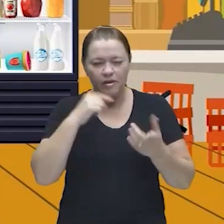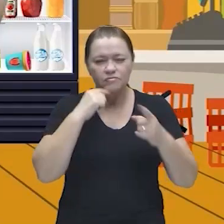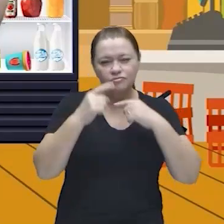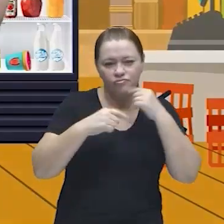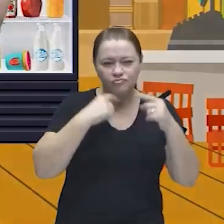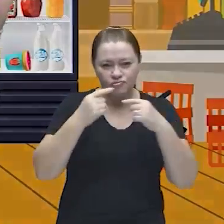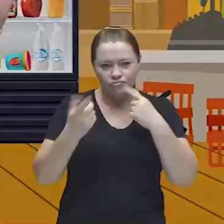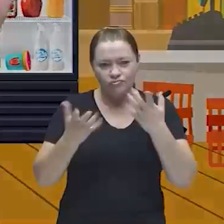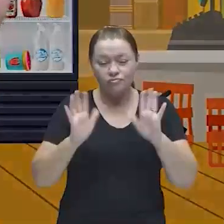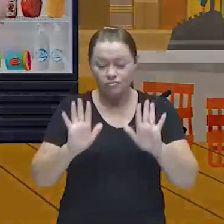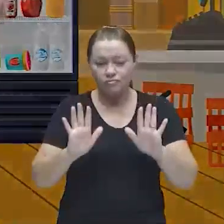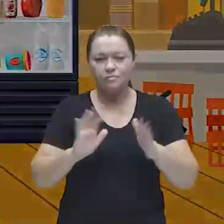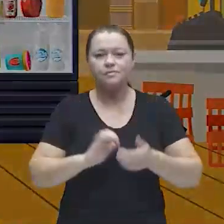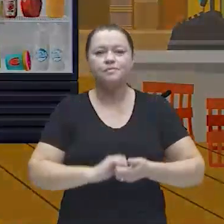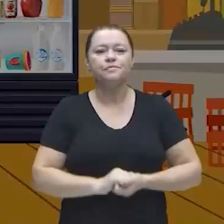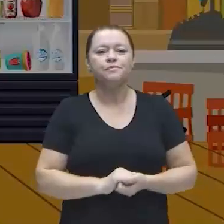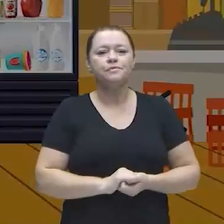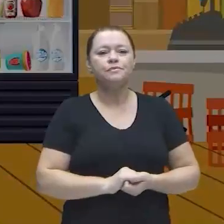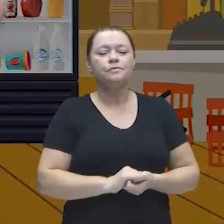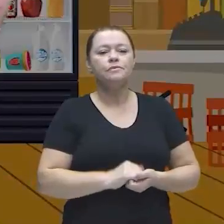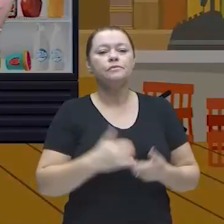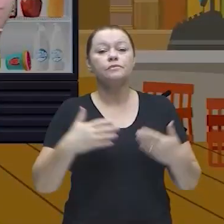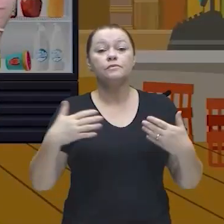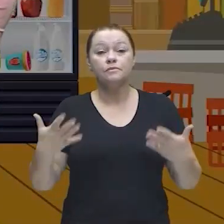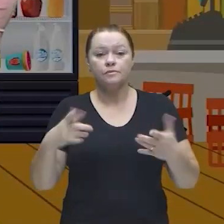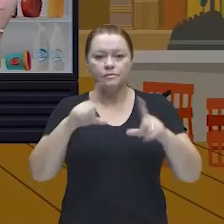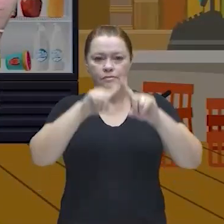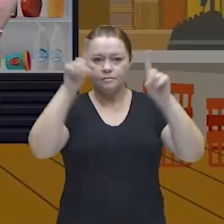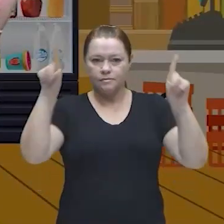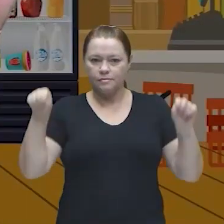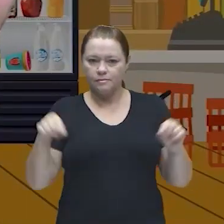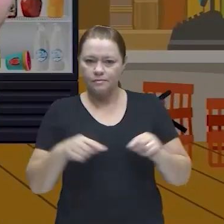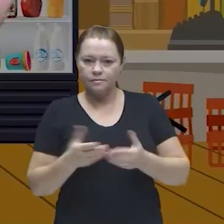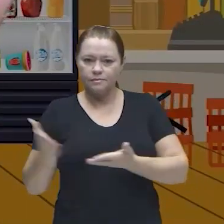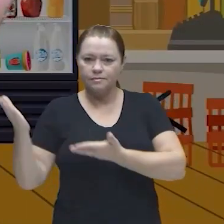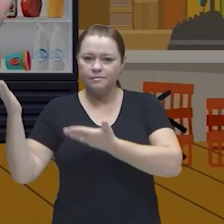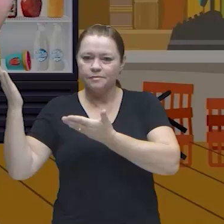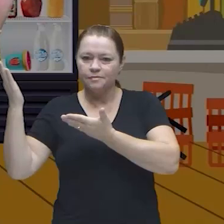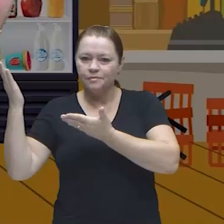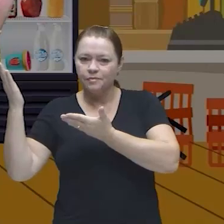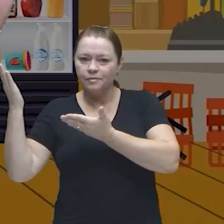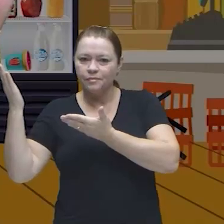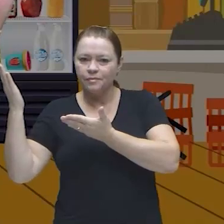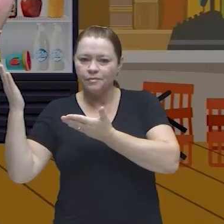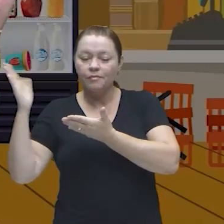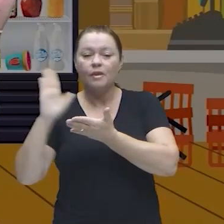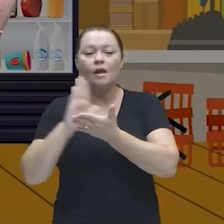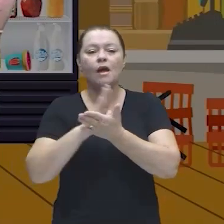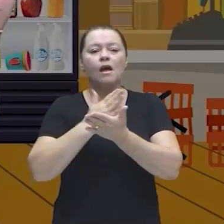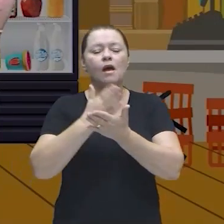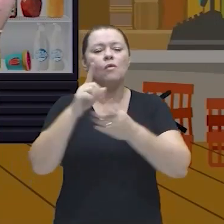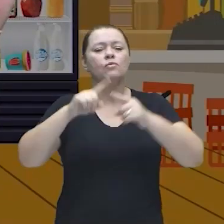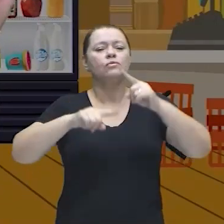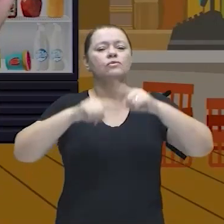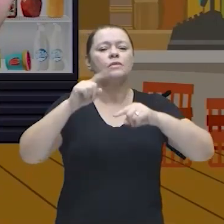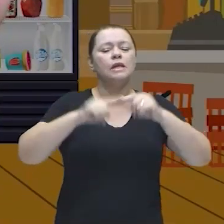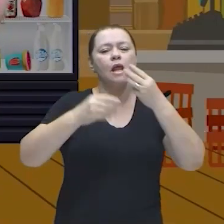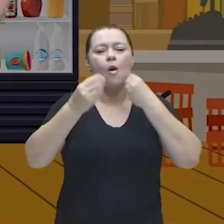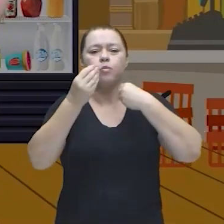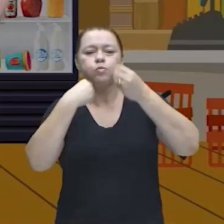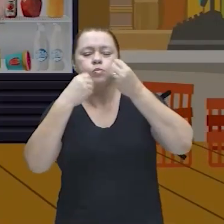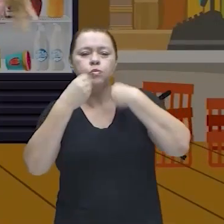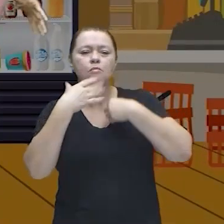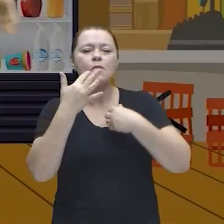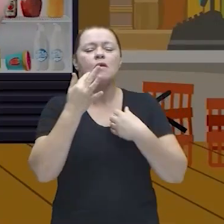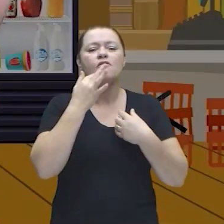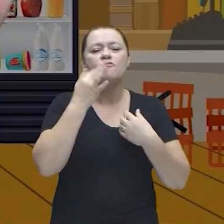Observe comigo aqui esse quadro. Nessa tabela, eu coloquei aqui alguns produtos alimentícios, frutas, produtos